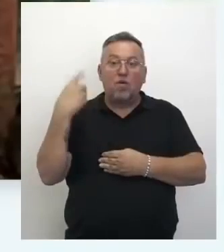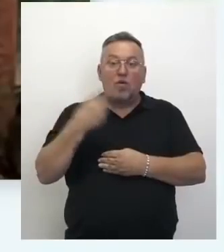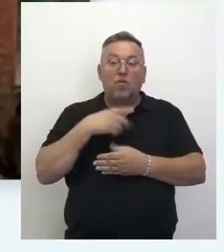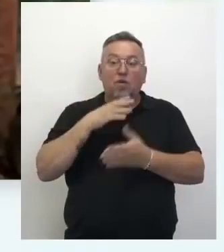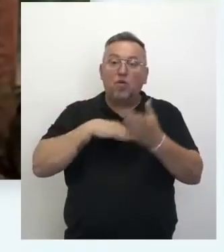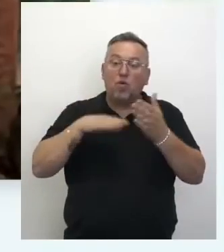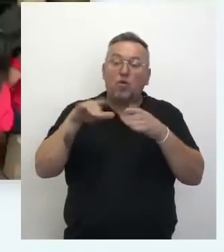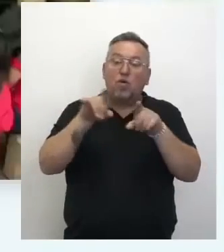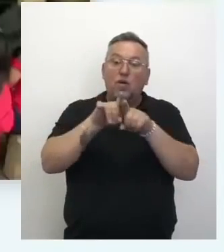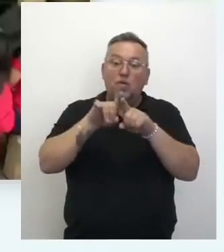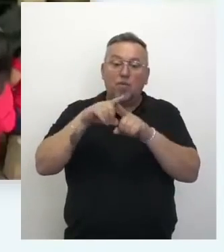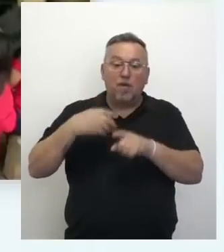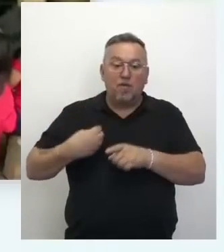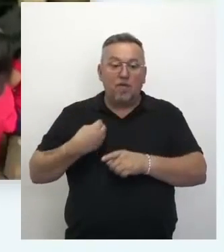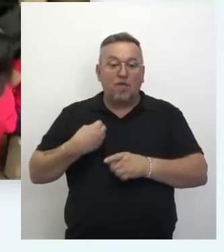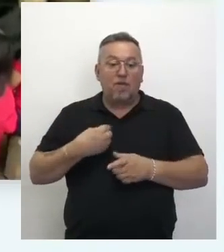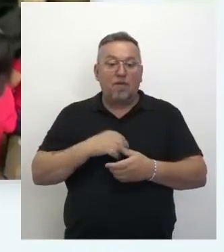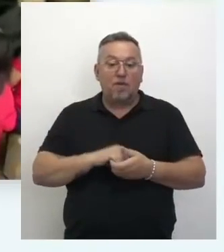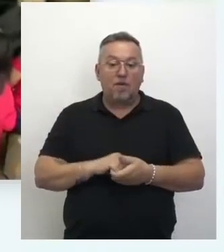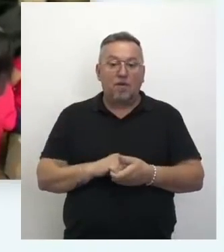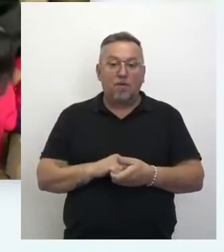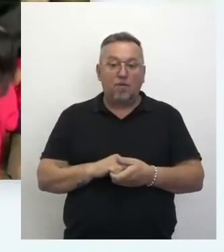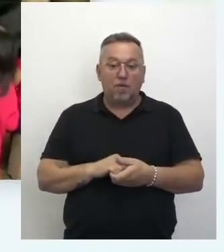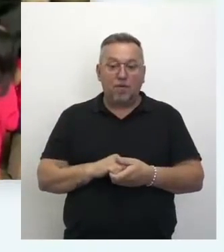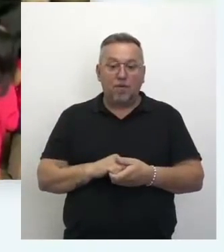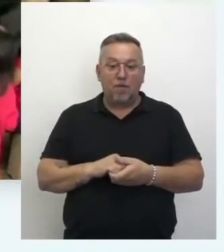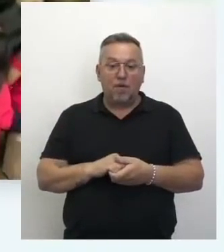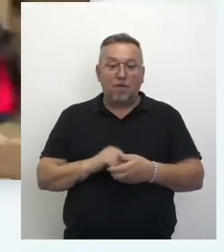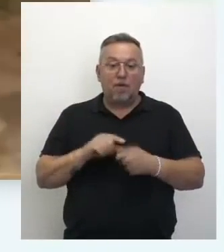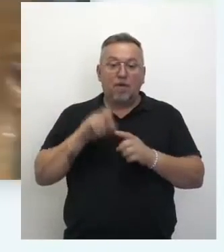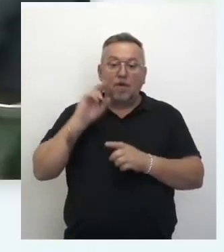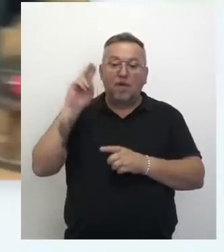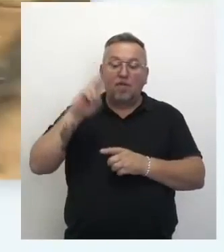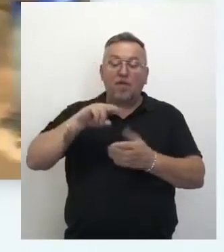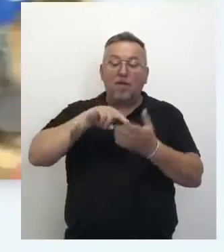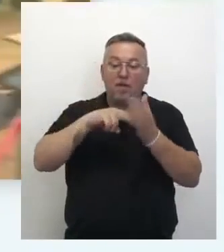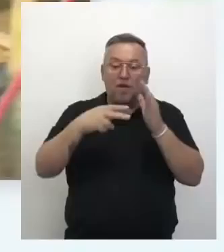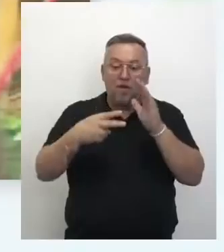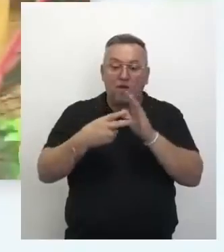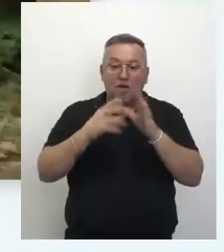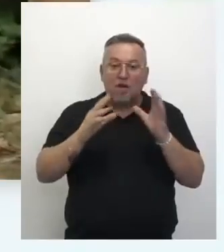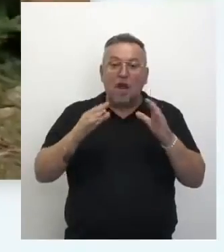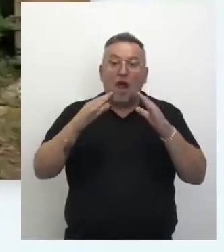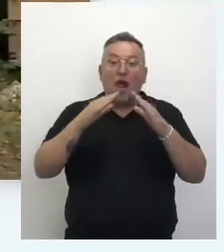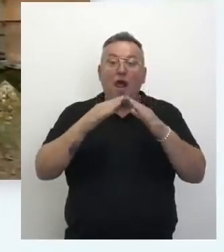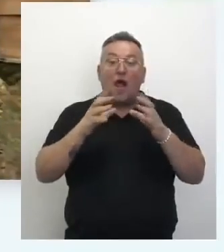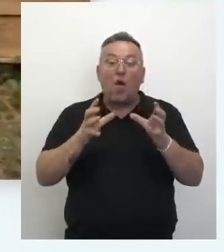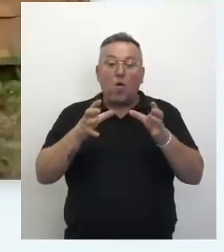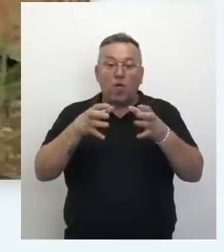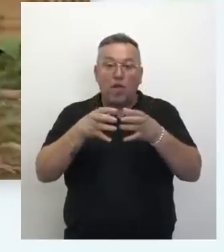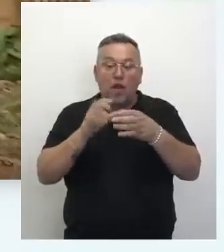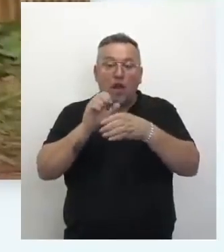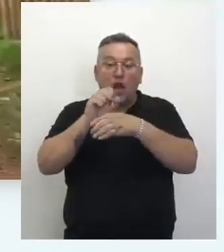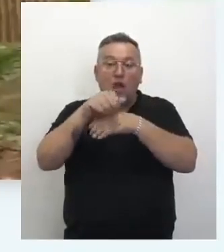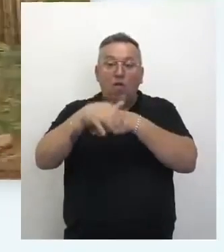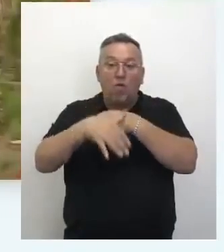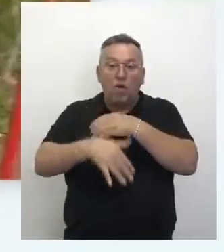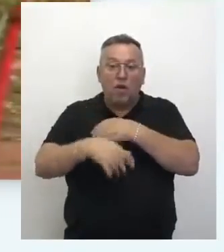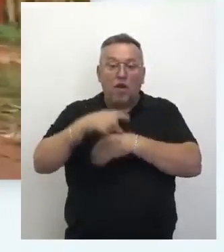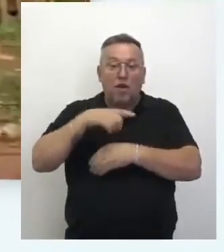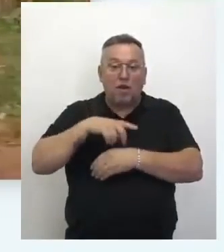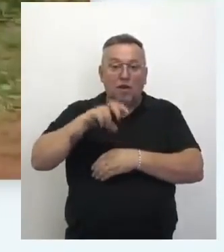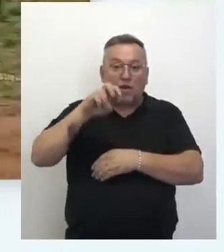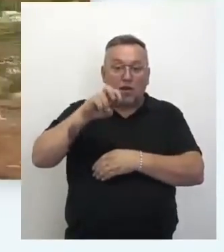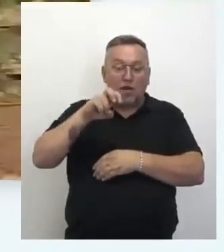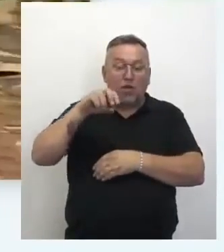todos nós, pra viver. Esta é a Tecoá-Itu, que significa aldeia cachoeira, uma das 5 que ficam na região